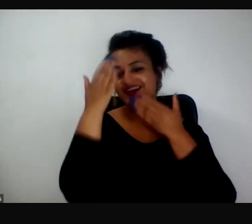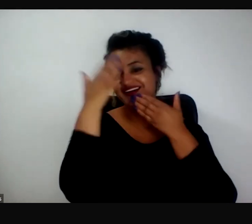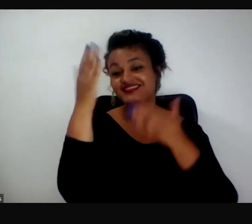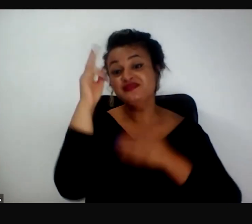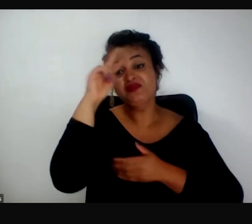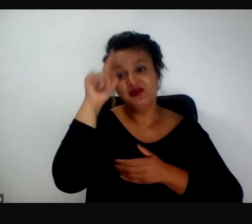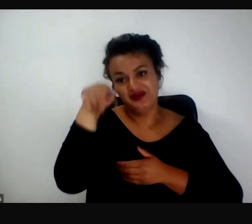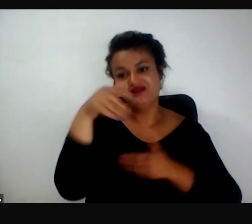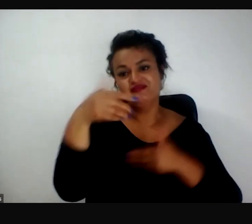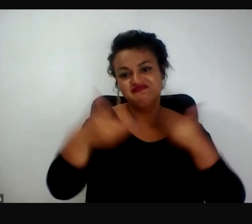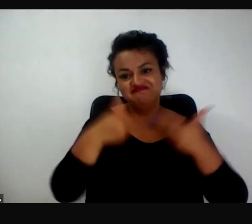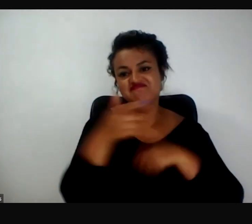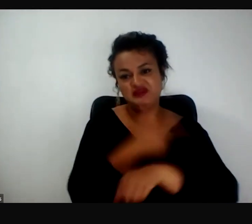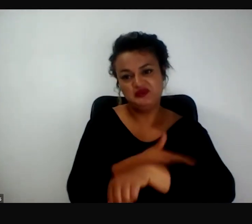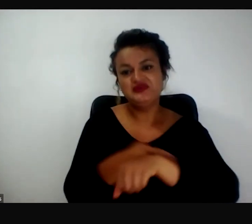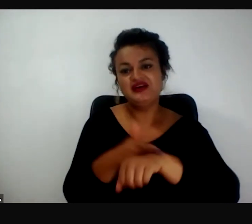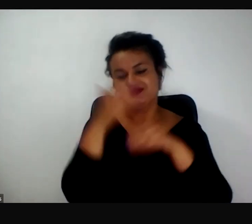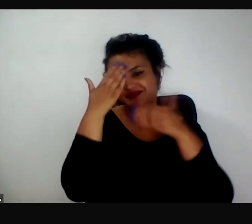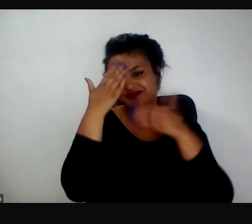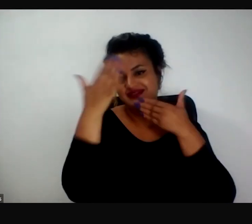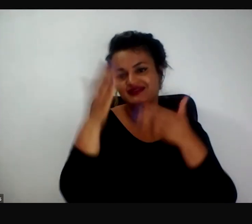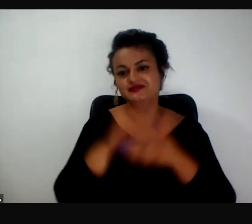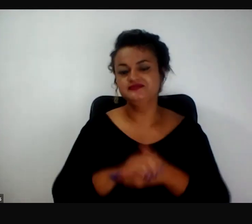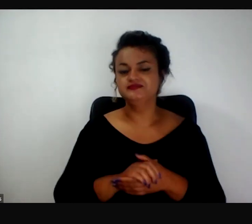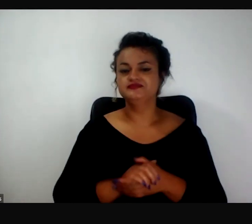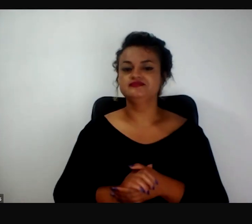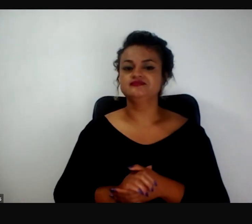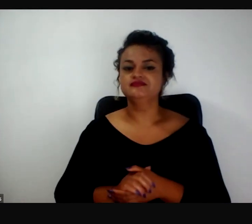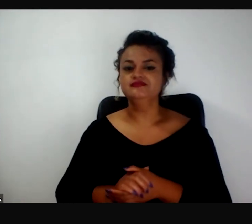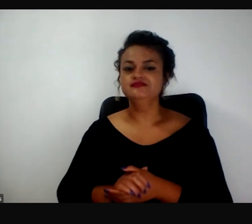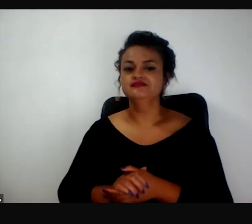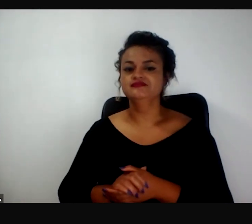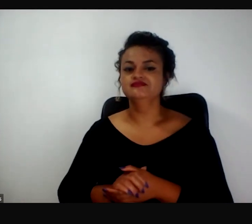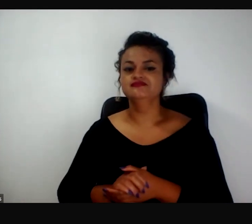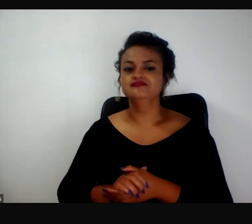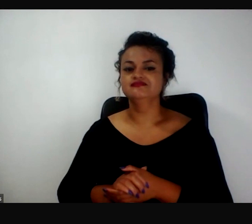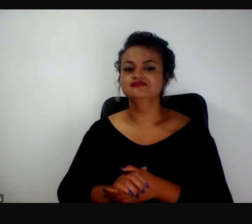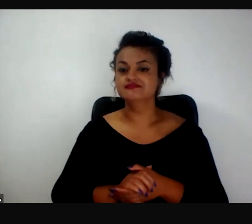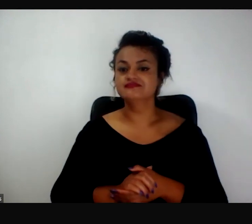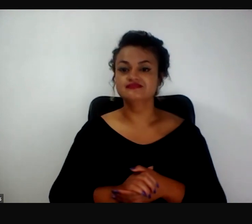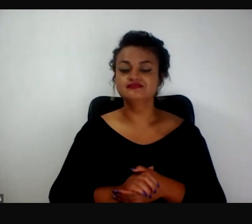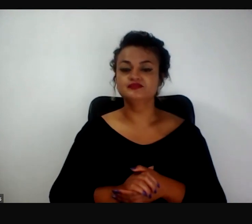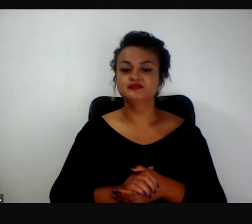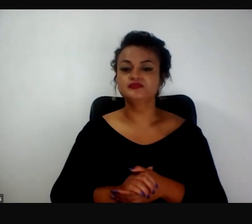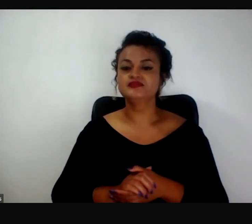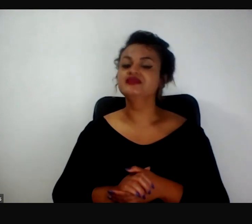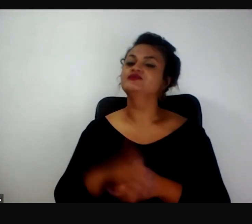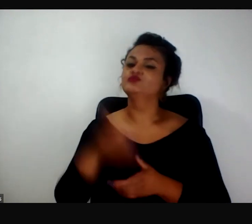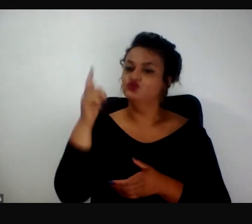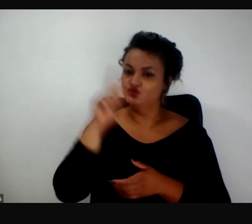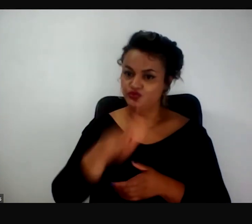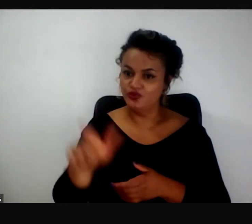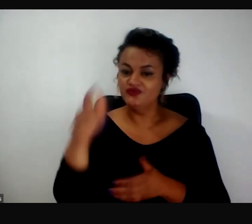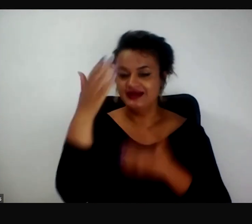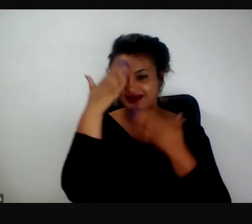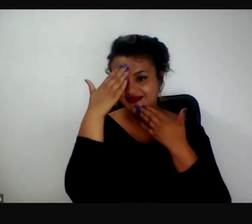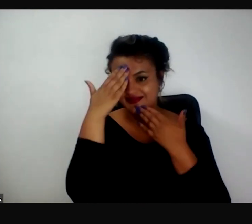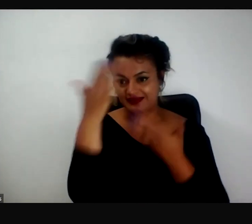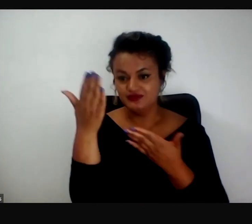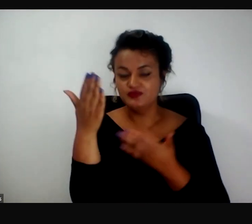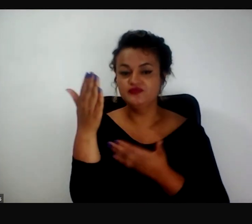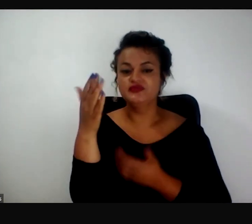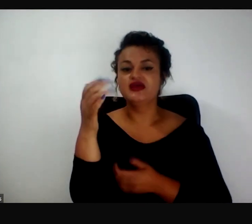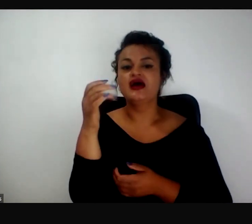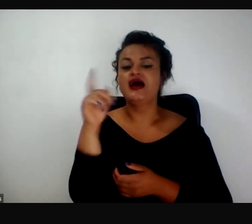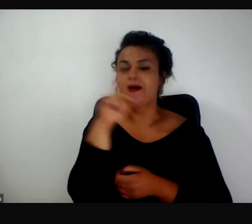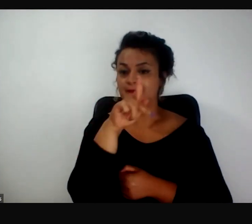aqui. Obrigado mais uma vez, professor. Então, a mim cabe agora renovar os agradecimentos à presidência do